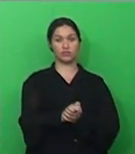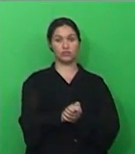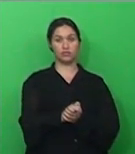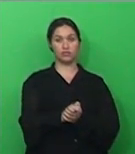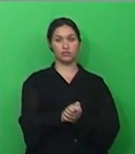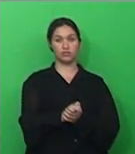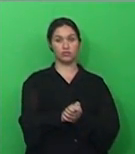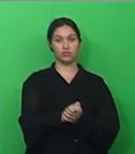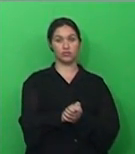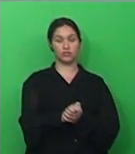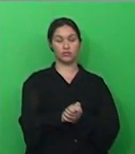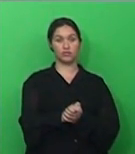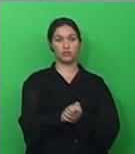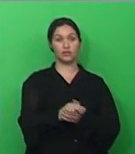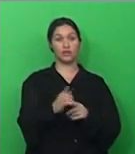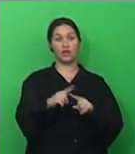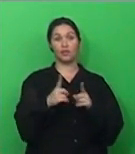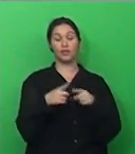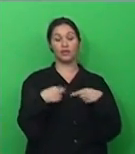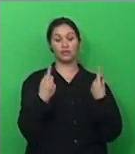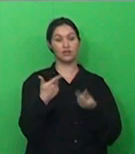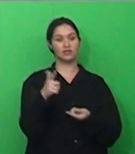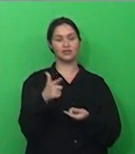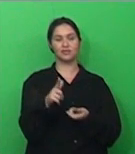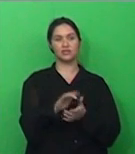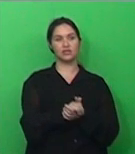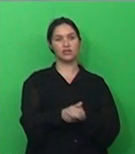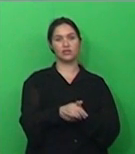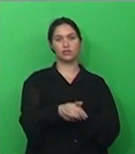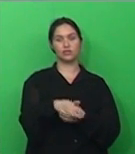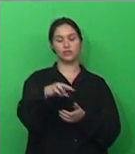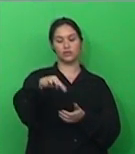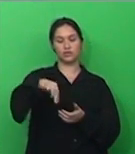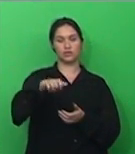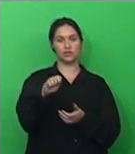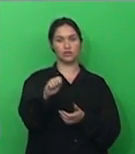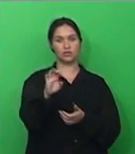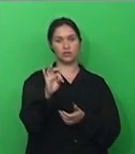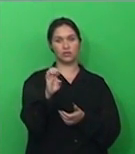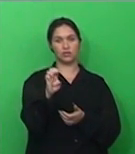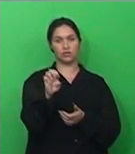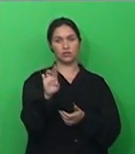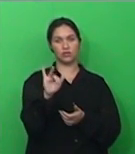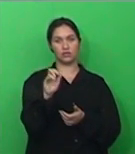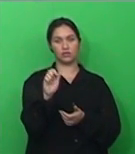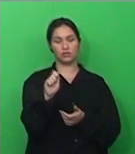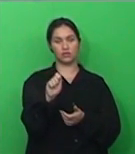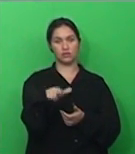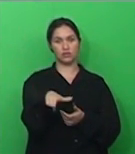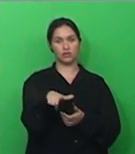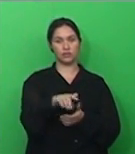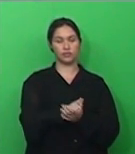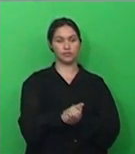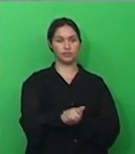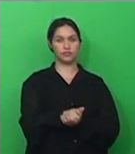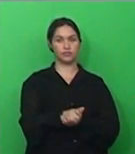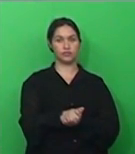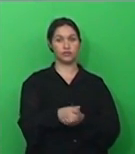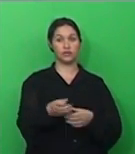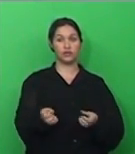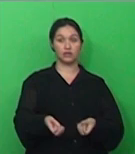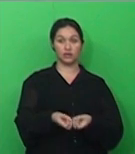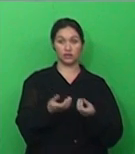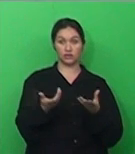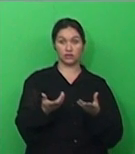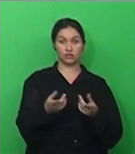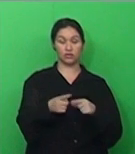temos material, temos que comprar, temos que ter dinheiro. O Paulo falou muito bem, está entrando dinheiro aí. Se esse dinheiro for colocado lá, com certeza nós teremos